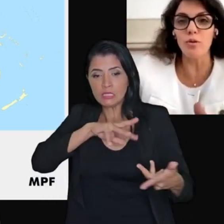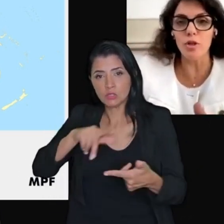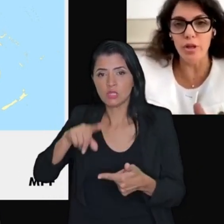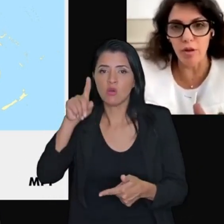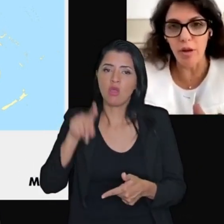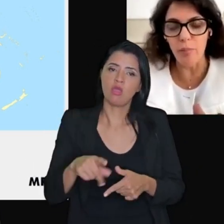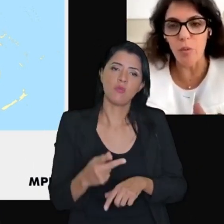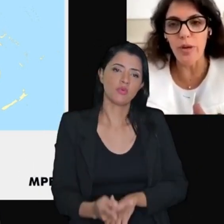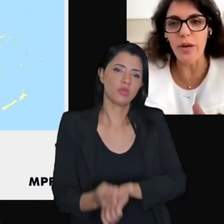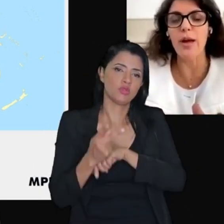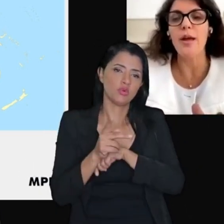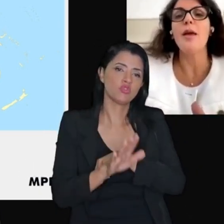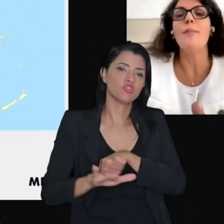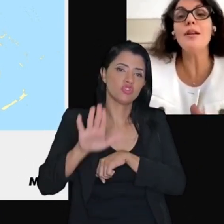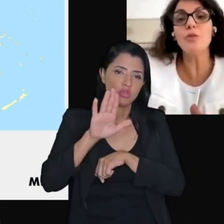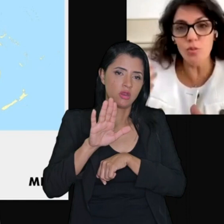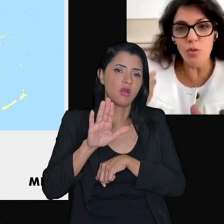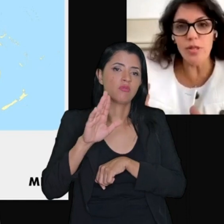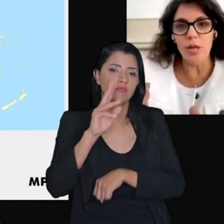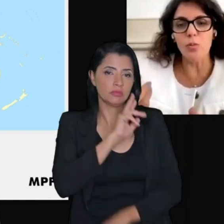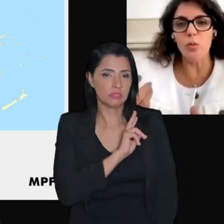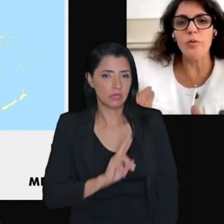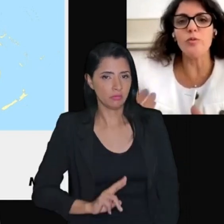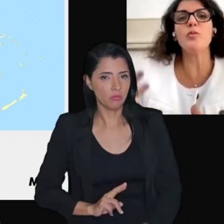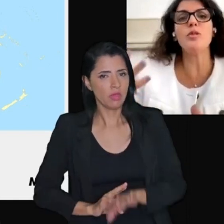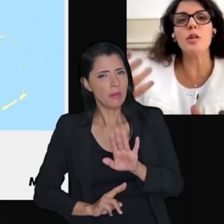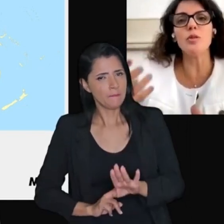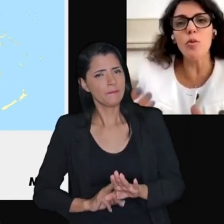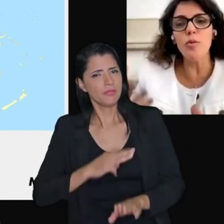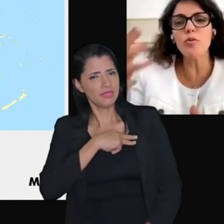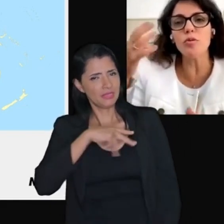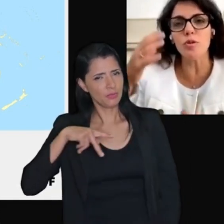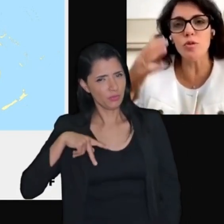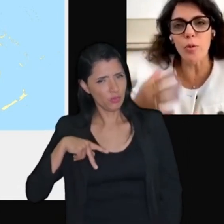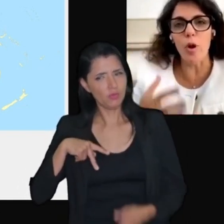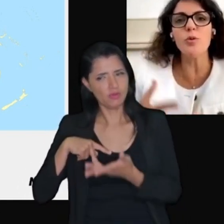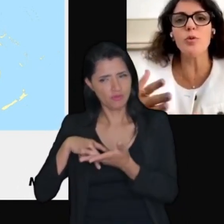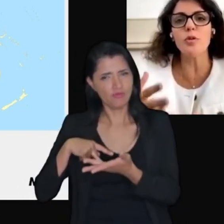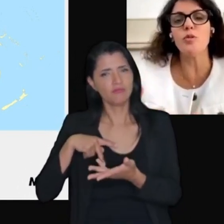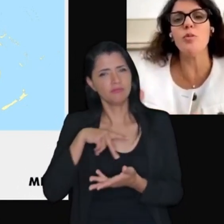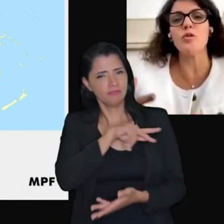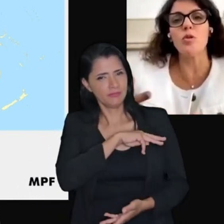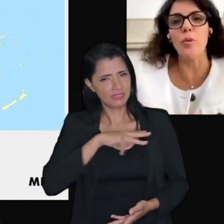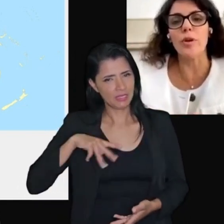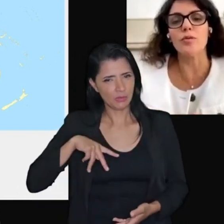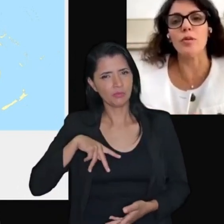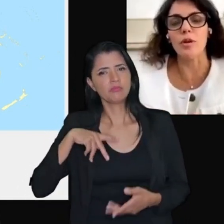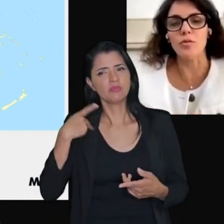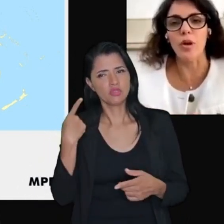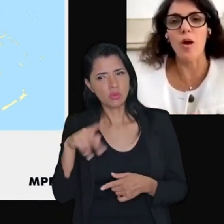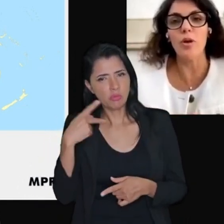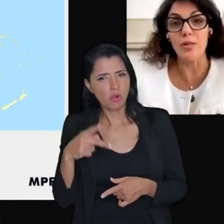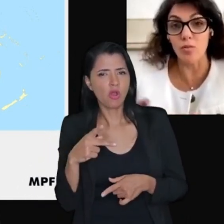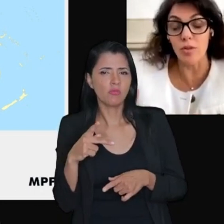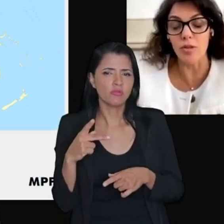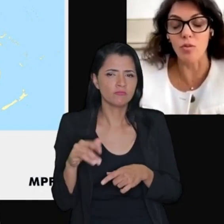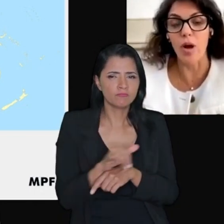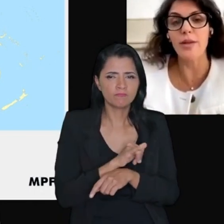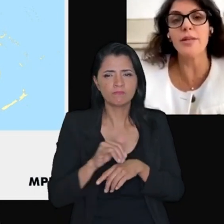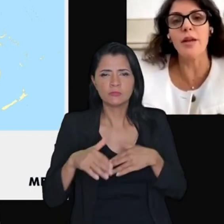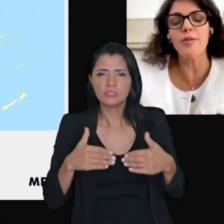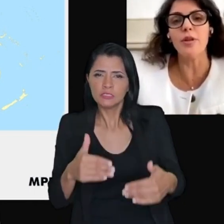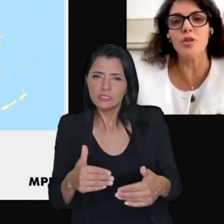o Procurador-Geral da República. Mas e os Ministérios Públicos? Os Ministérios Públicos, nos seus próprios procedimentos de cooperação internacional, e